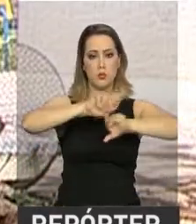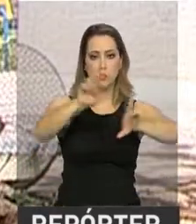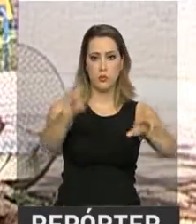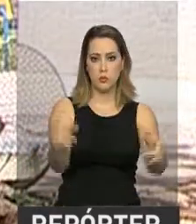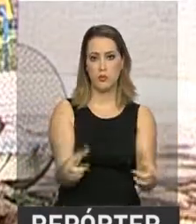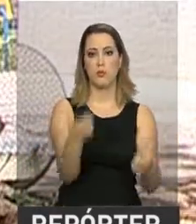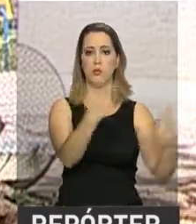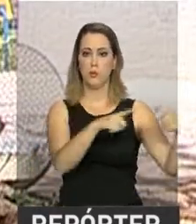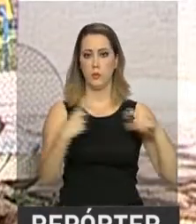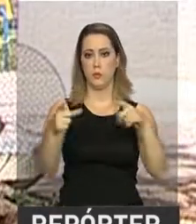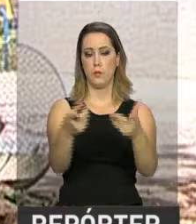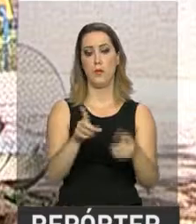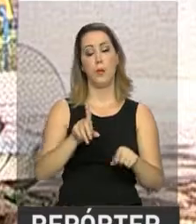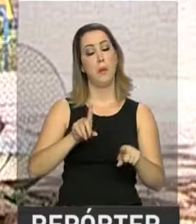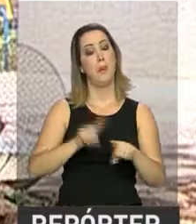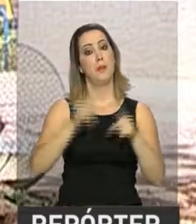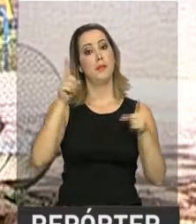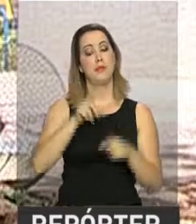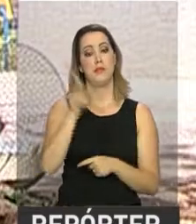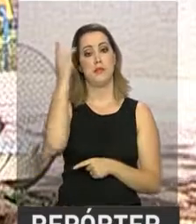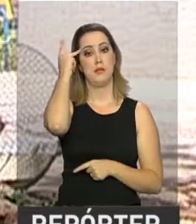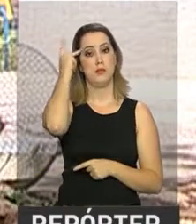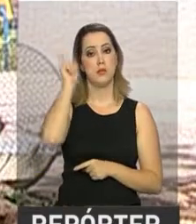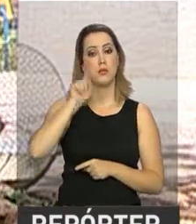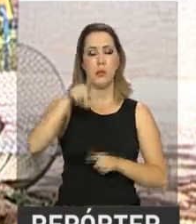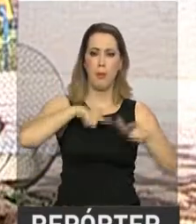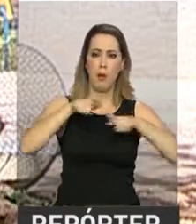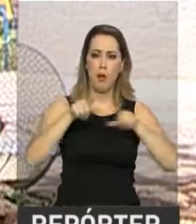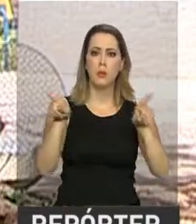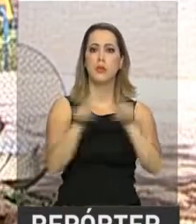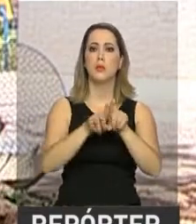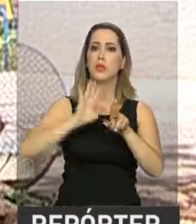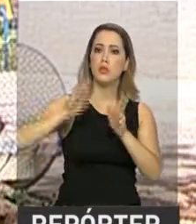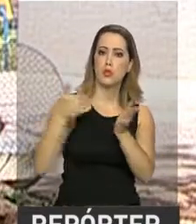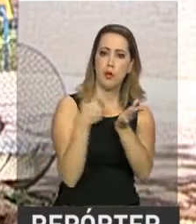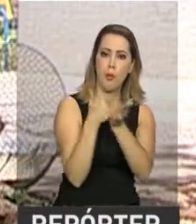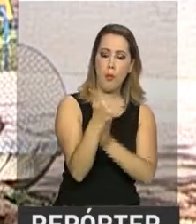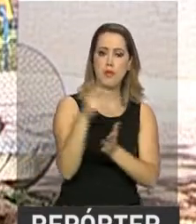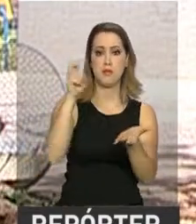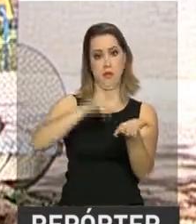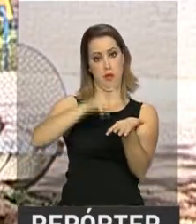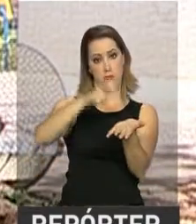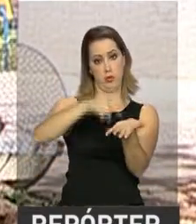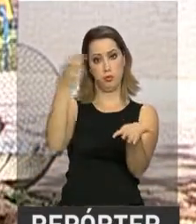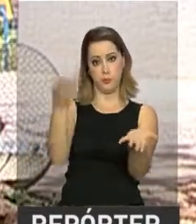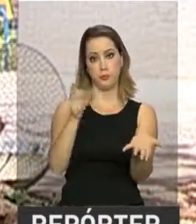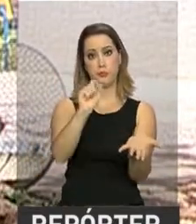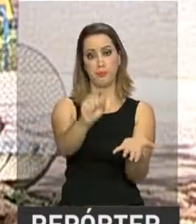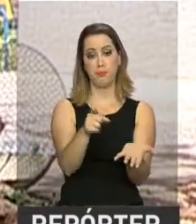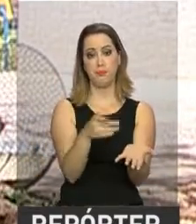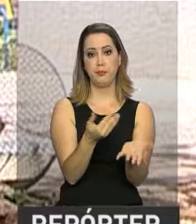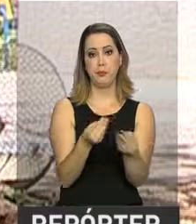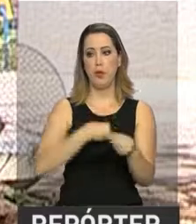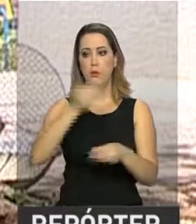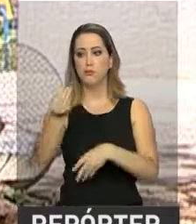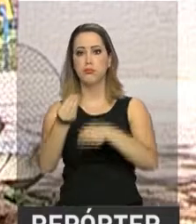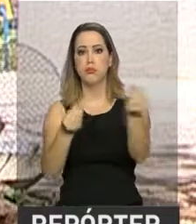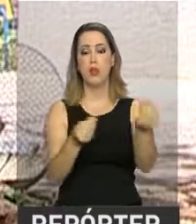outros locais. Já em São Paulo, as atividades também começaram logo no início da manhã. Por lá vão ser entregues